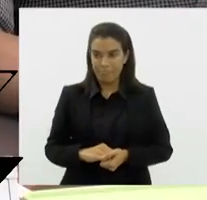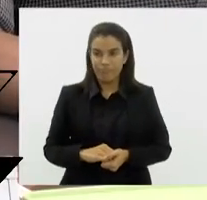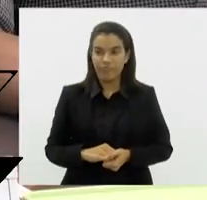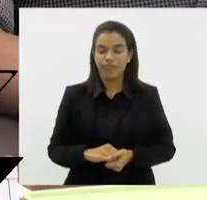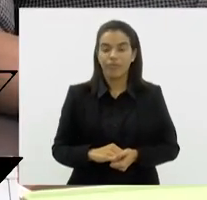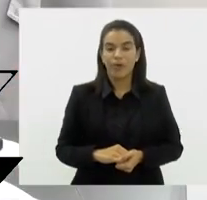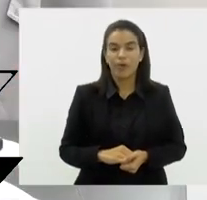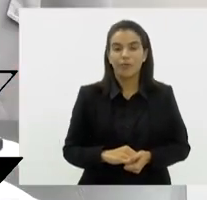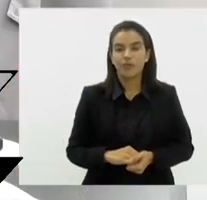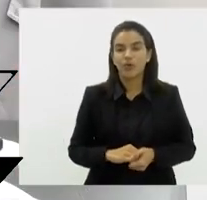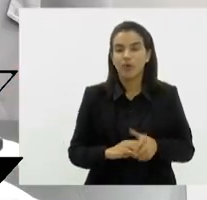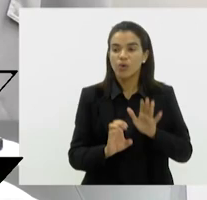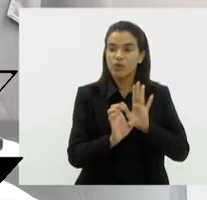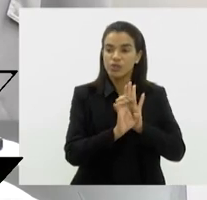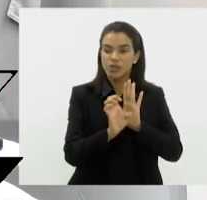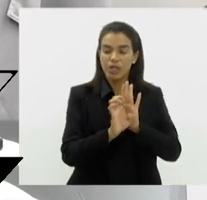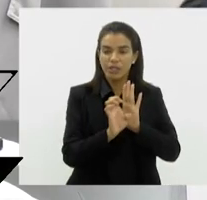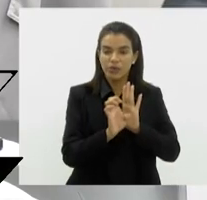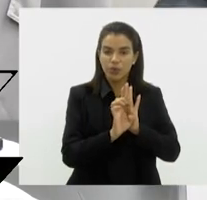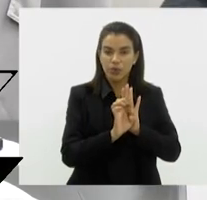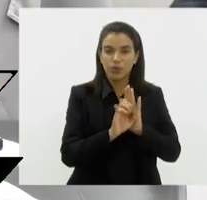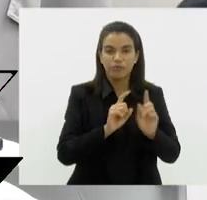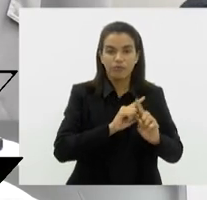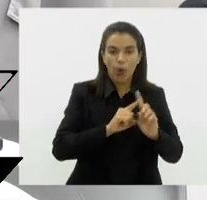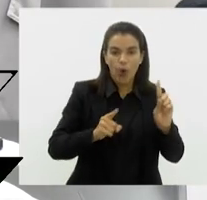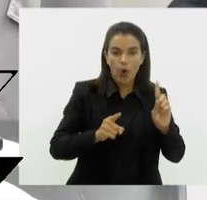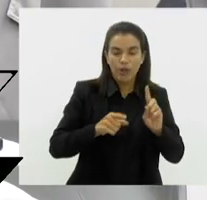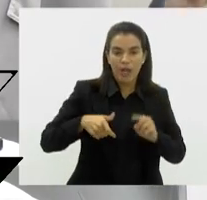o Estatuto do Desarmamento,